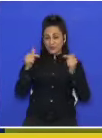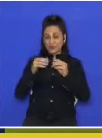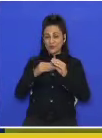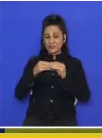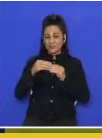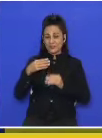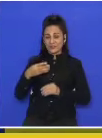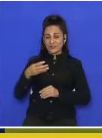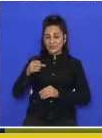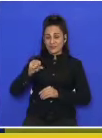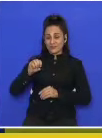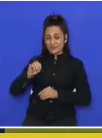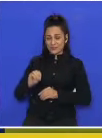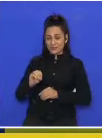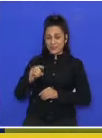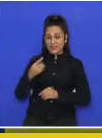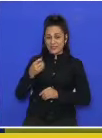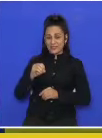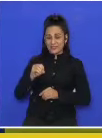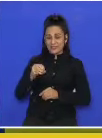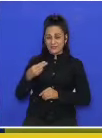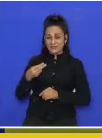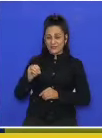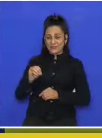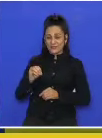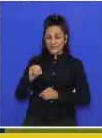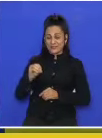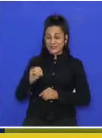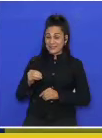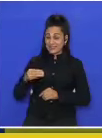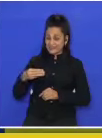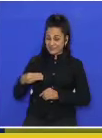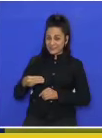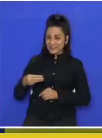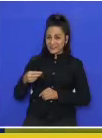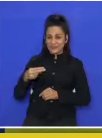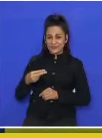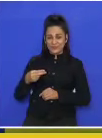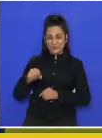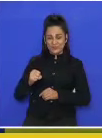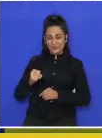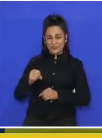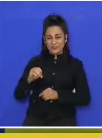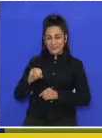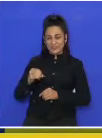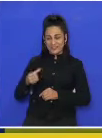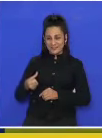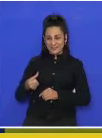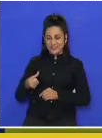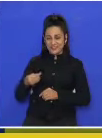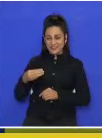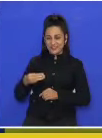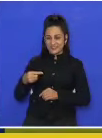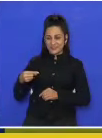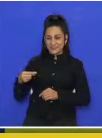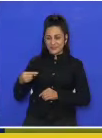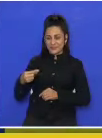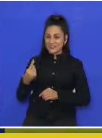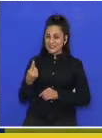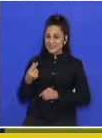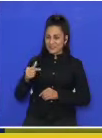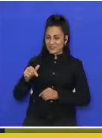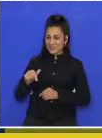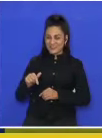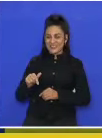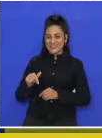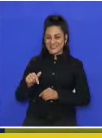concurso 480. 10, 20, 03, 28, 06, 31